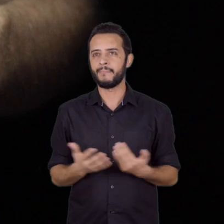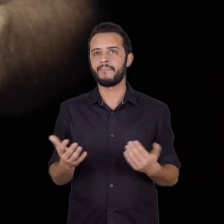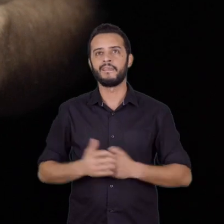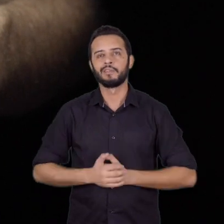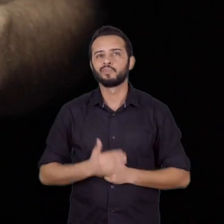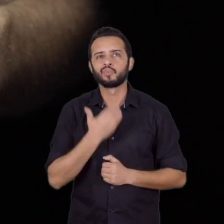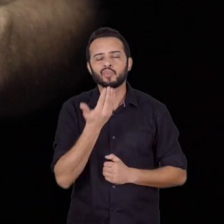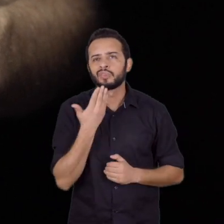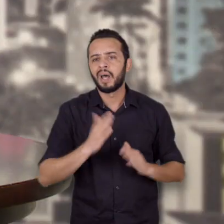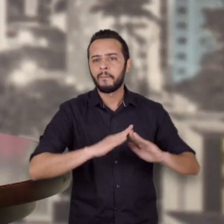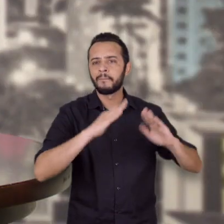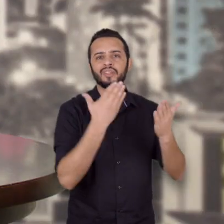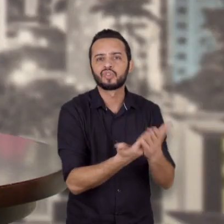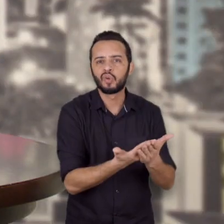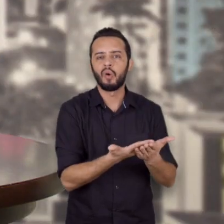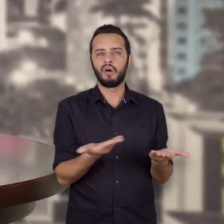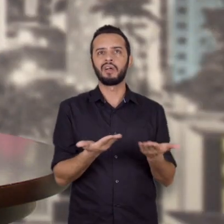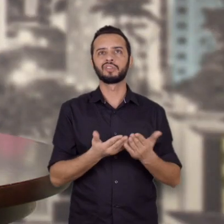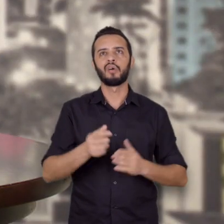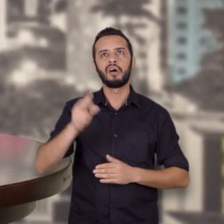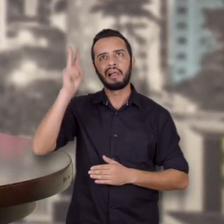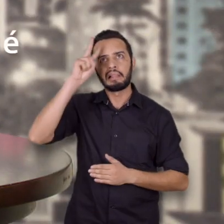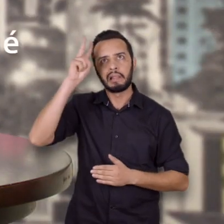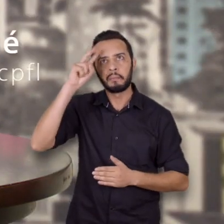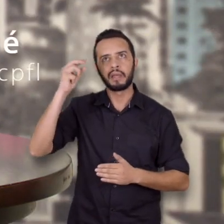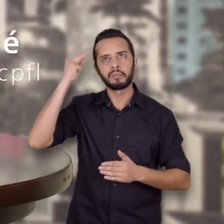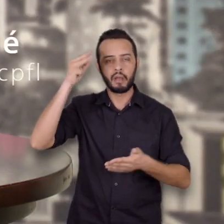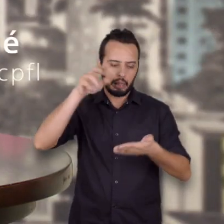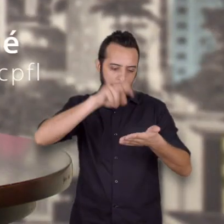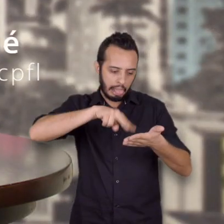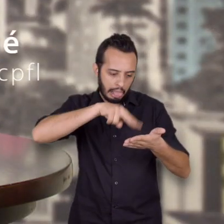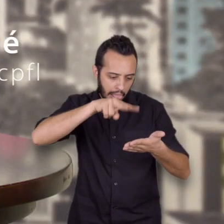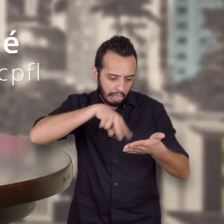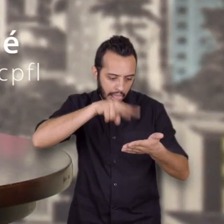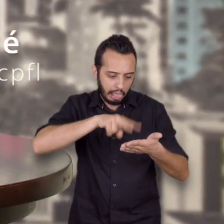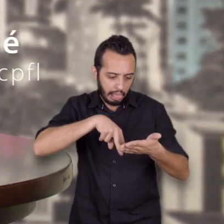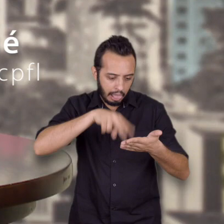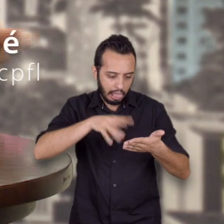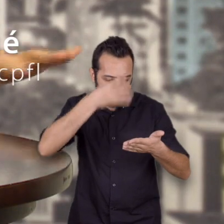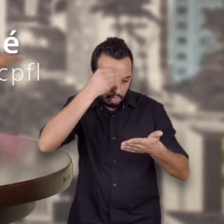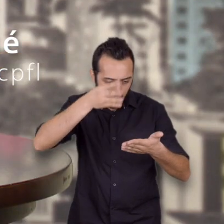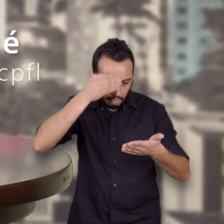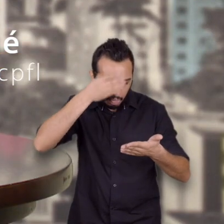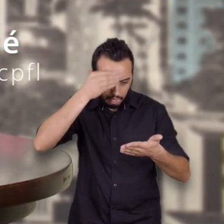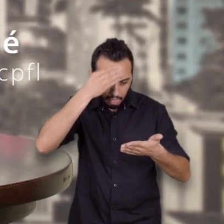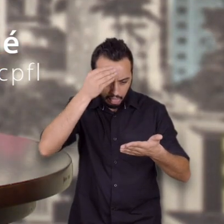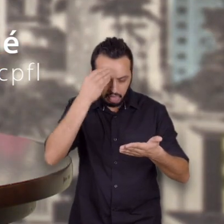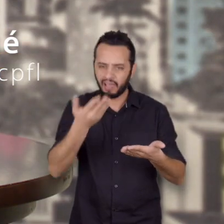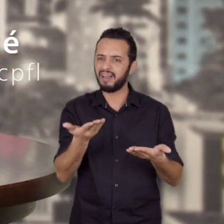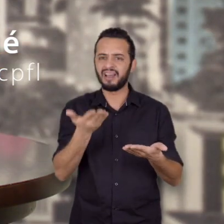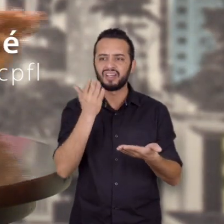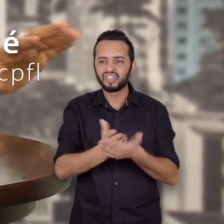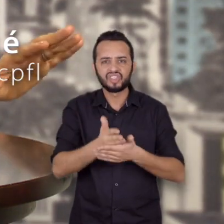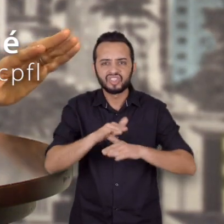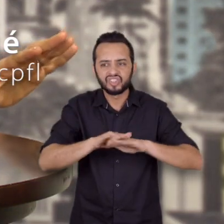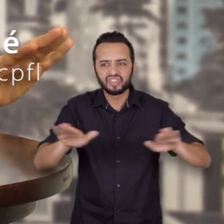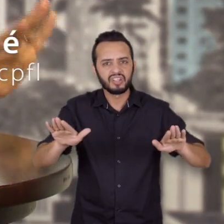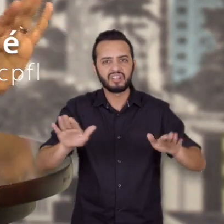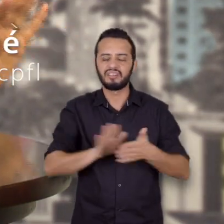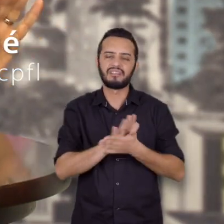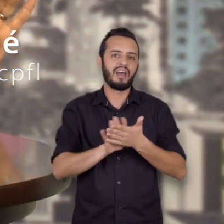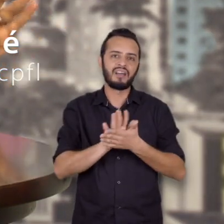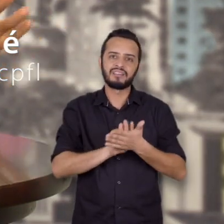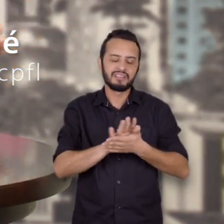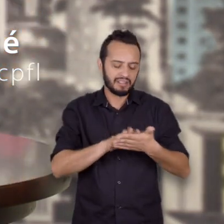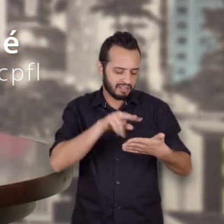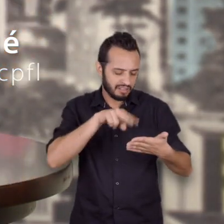Não dá mais para a escola se sustentar na memória e mandar alguém decorar. Nada, absolutamente nada, você